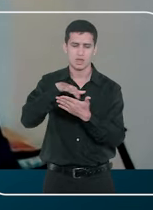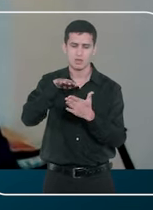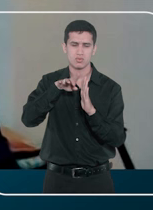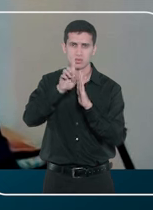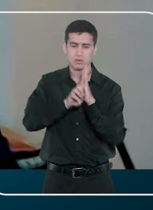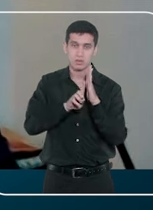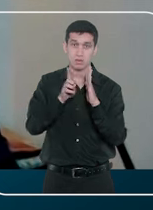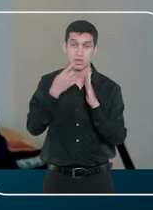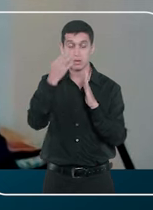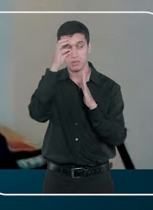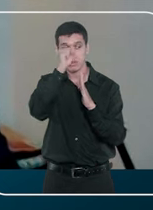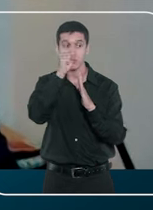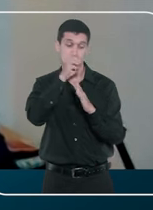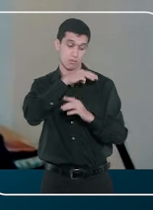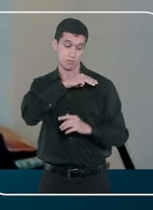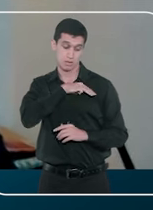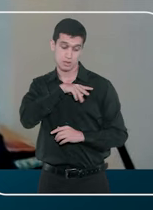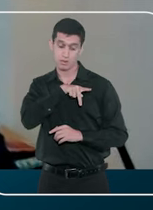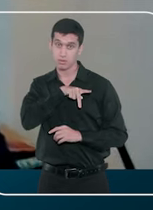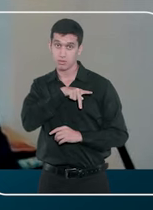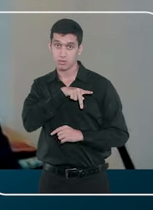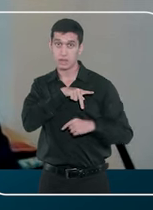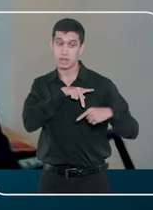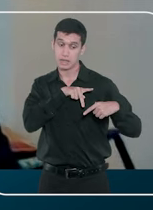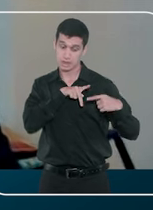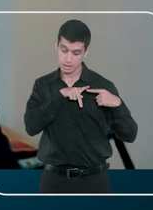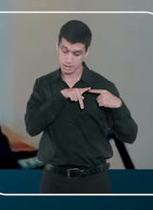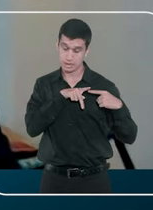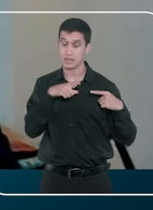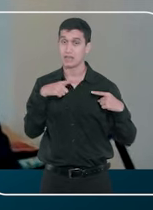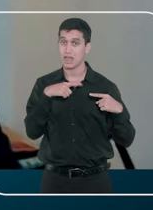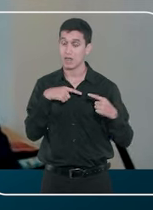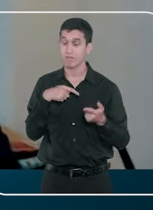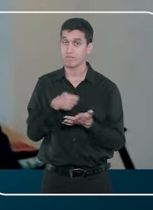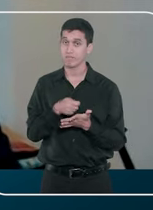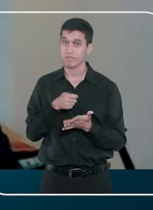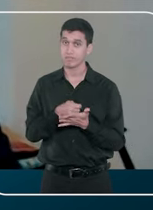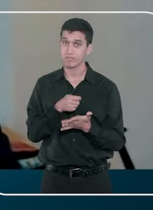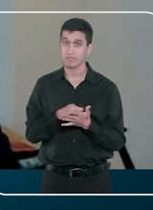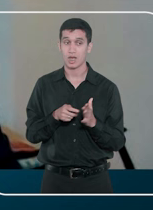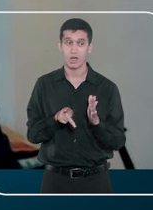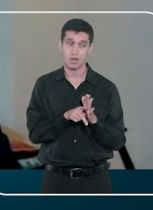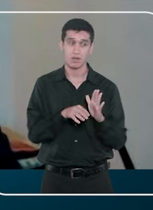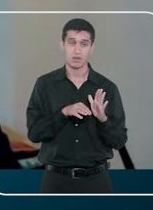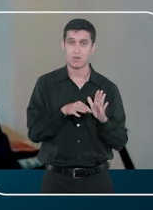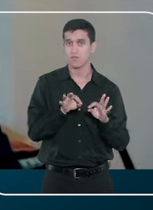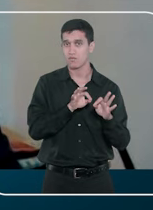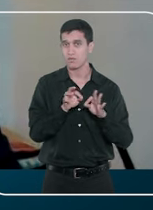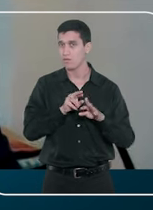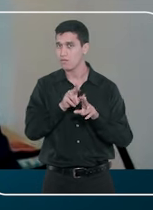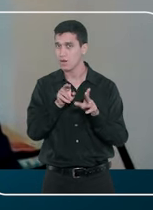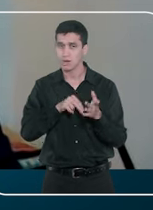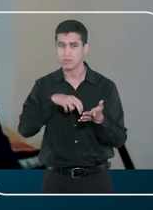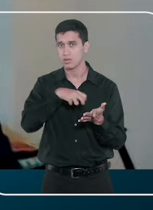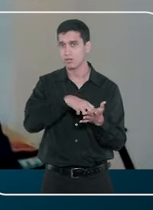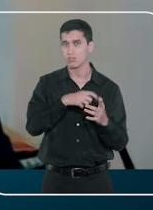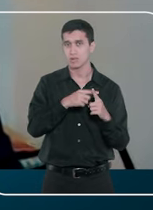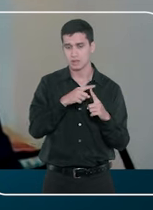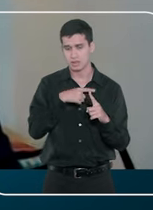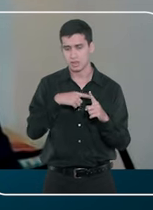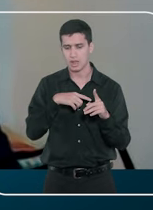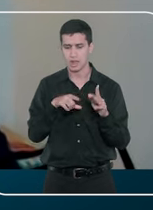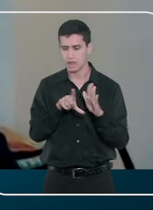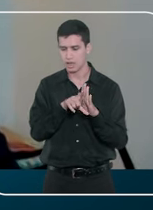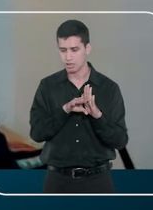o Ministério Público está obrigado a oferecer ação penal porque ele observa um regime de legalidade estrita. Em